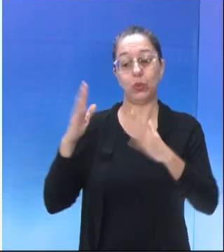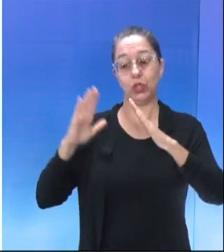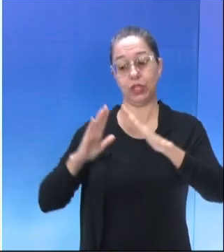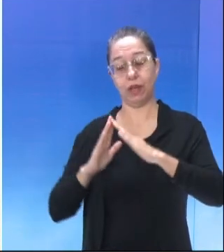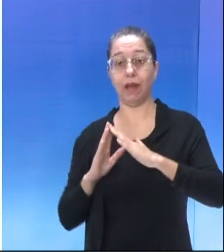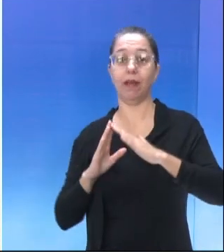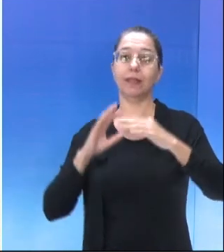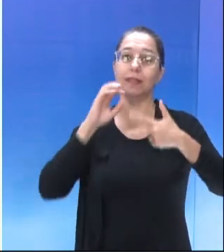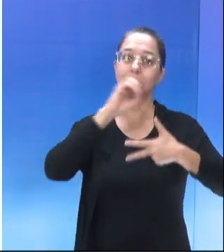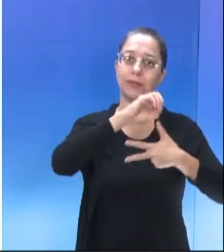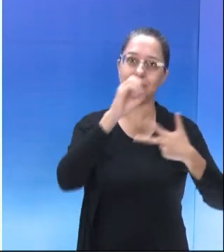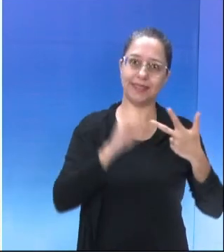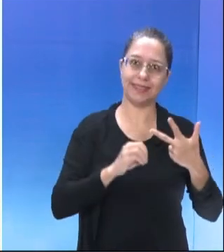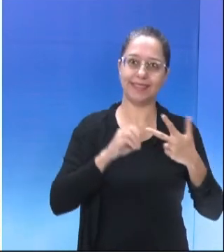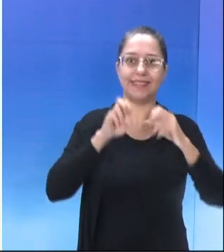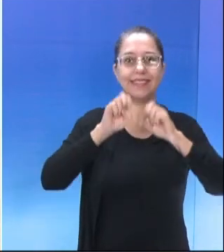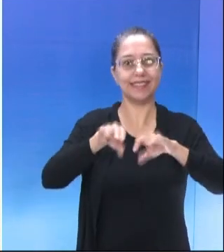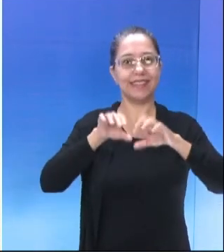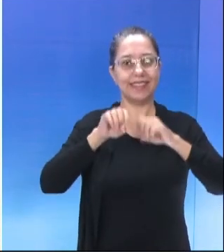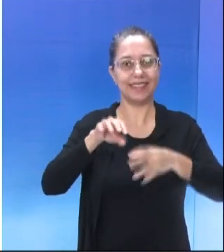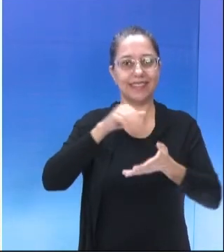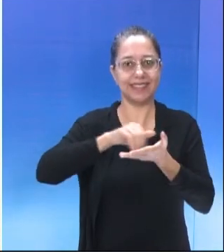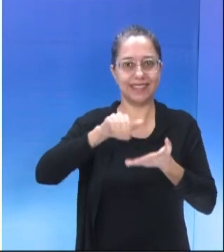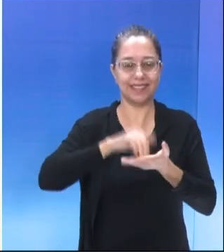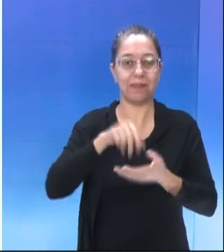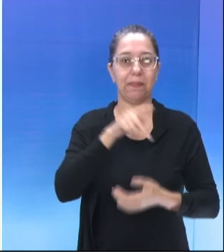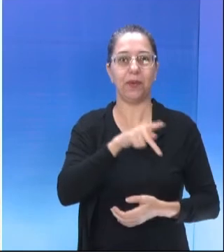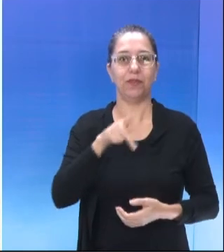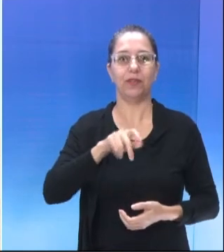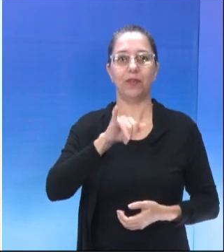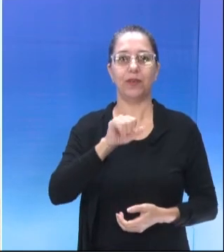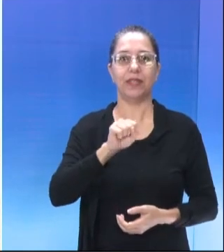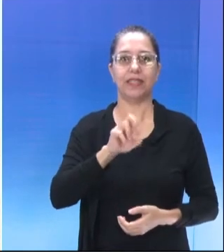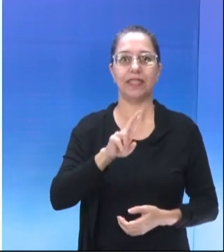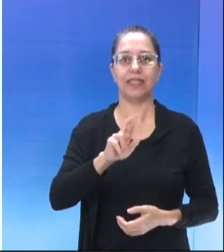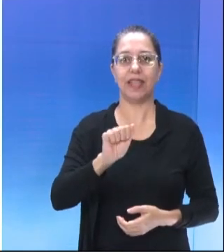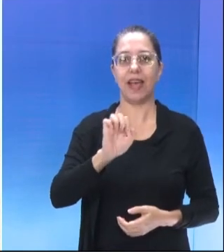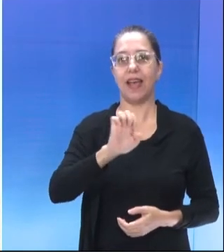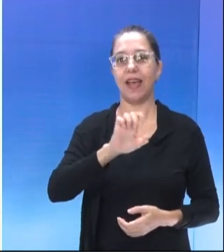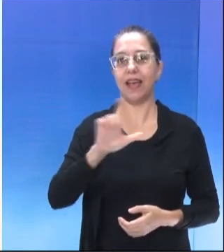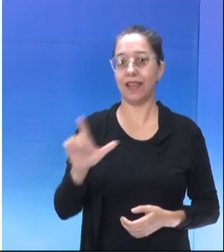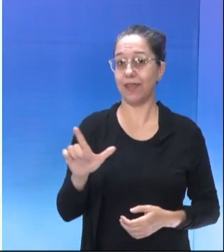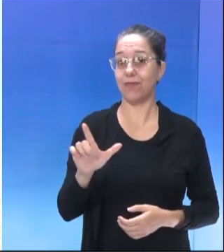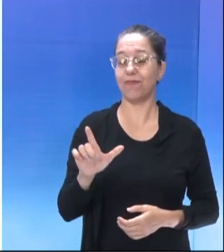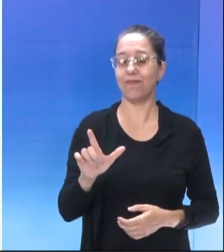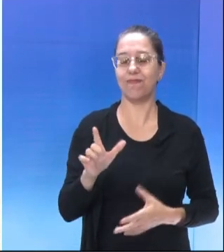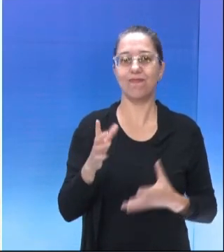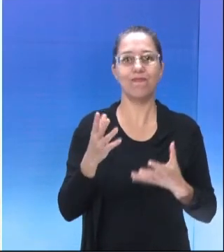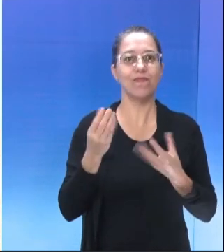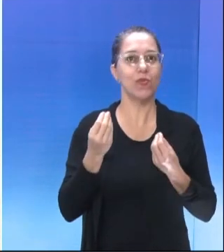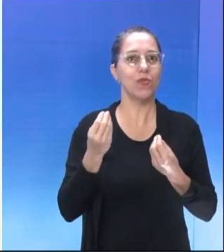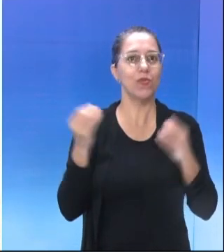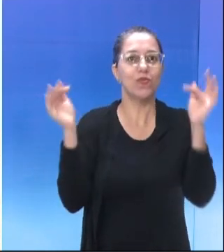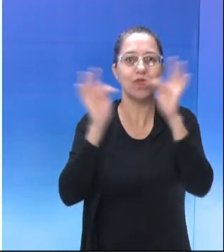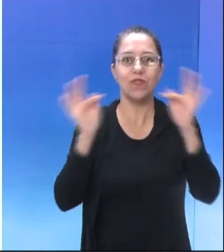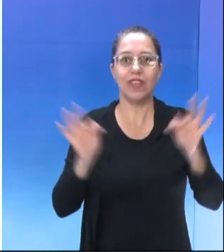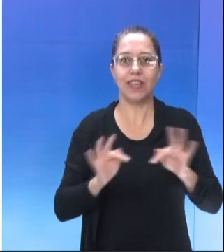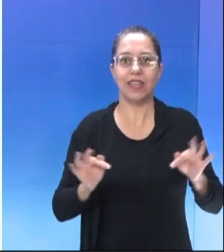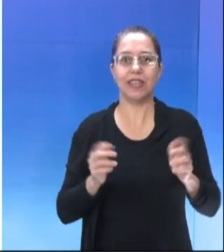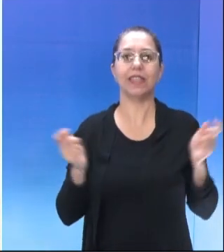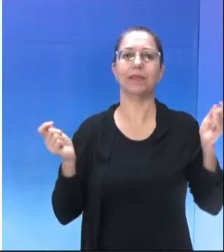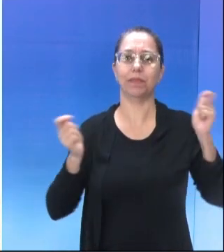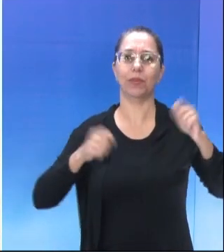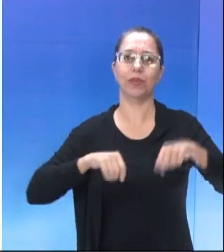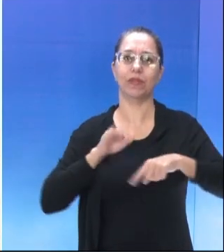no Enem, da Secretaria de Educação do Estado do Tocantins. Eu sou o professor Israel de Freitas, tá?